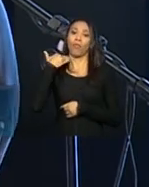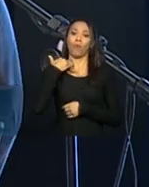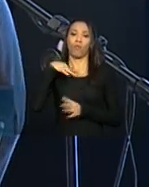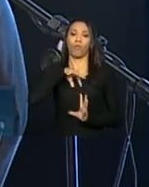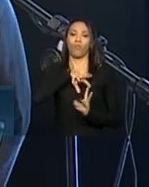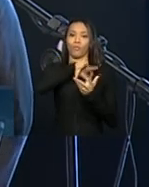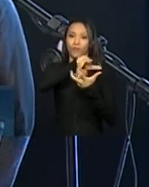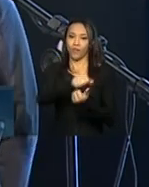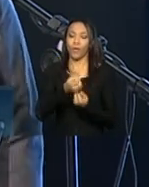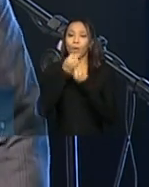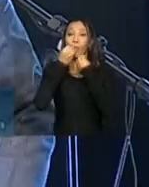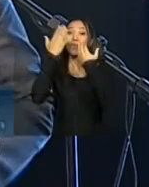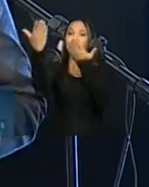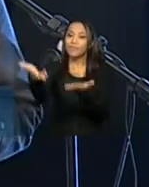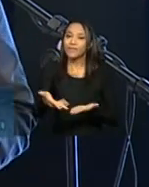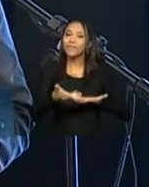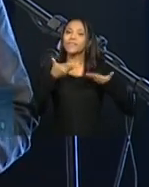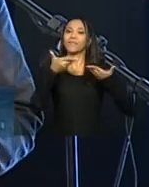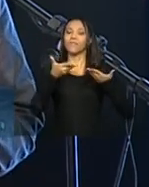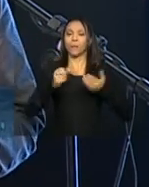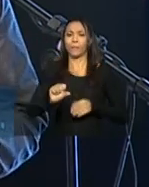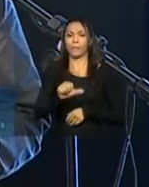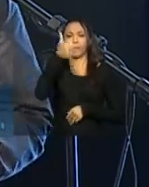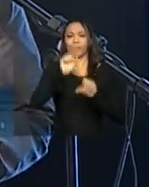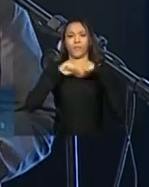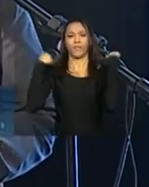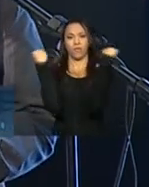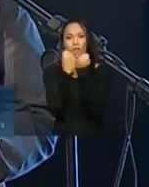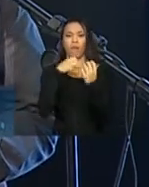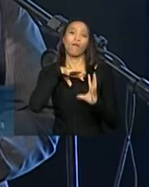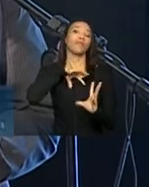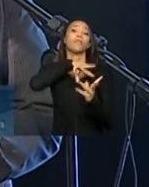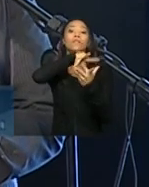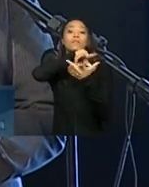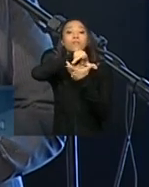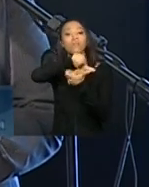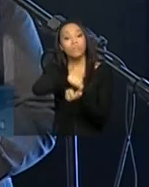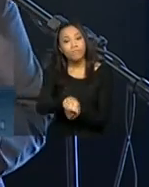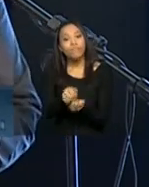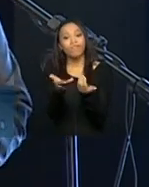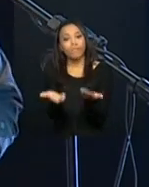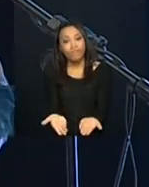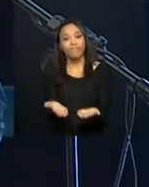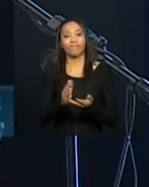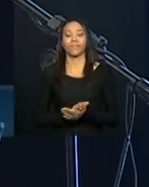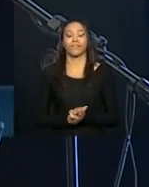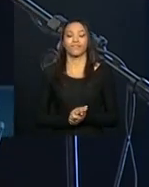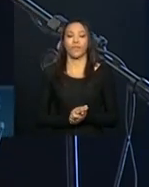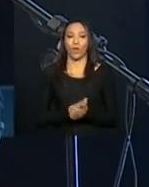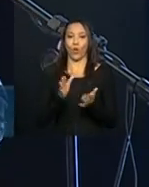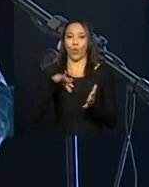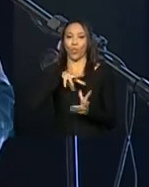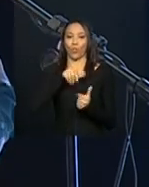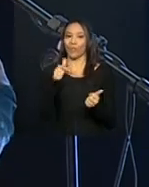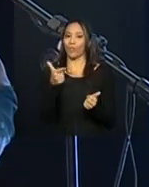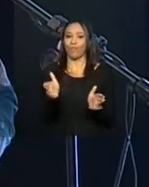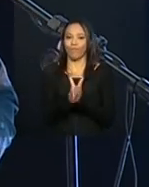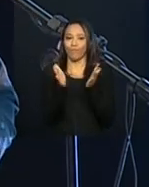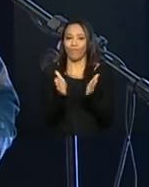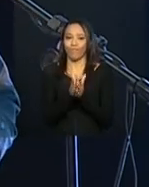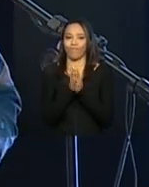as boas-vindas ao primeiro Seminário Internacional WWP, O Mundo Sem Pobreza.